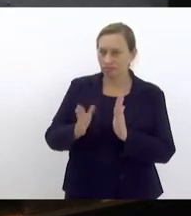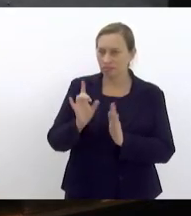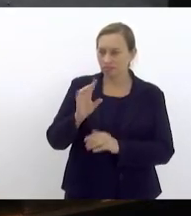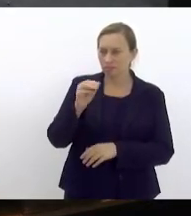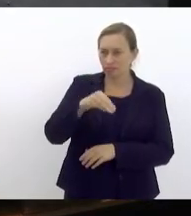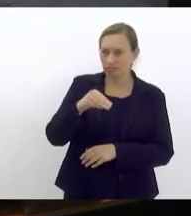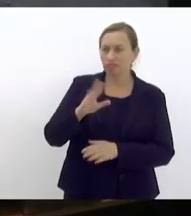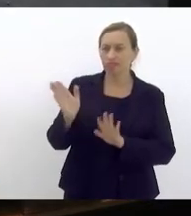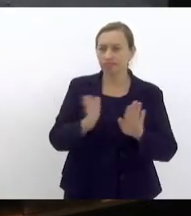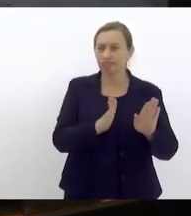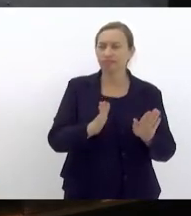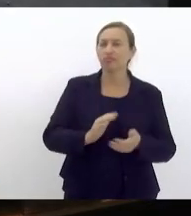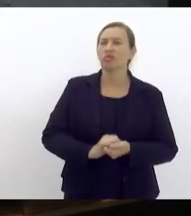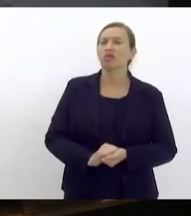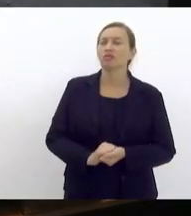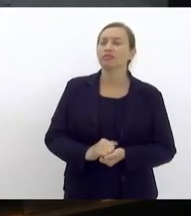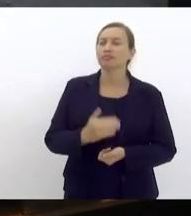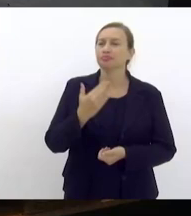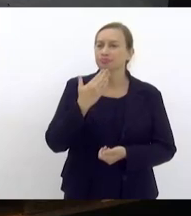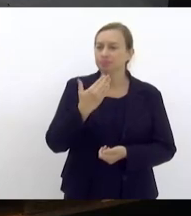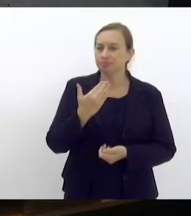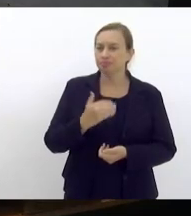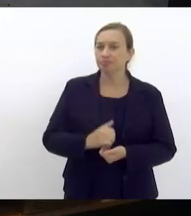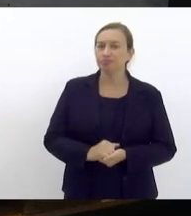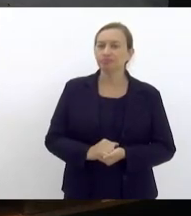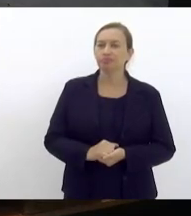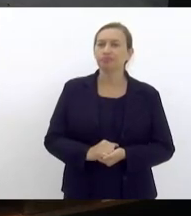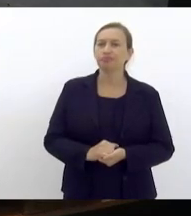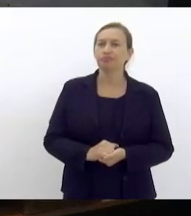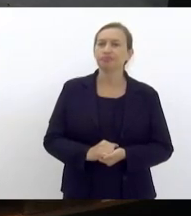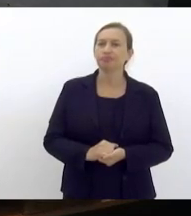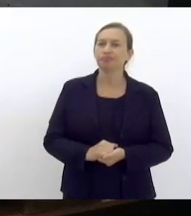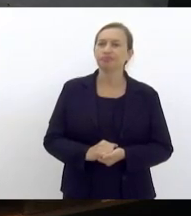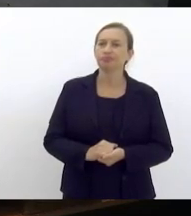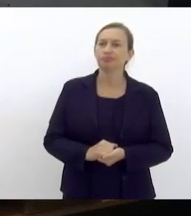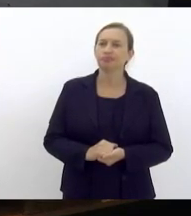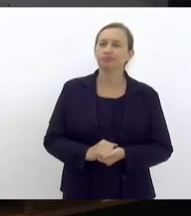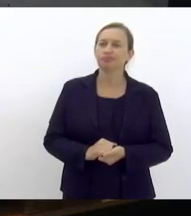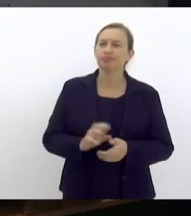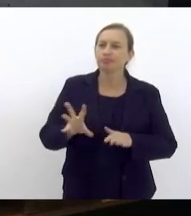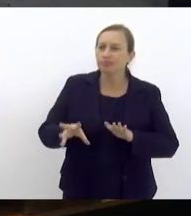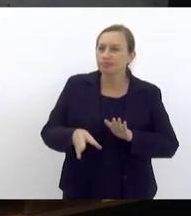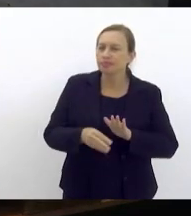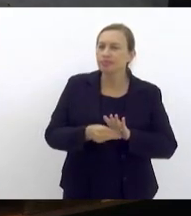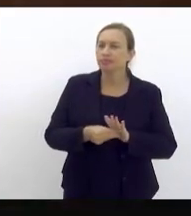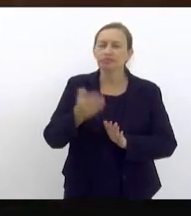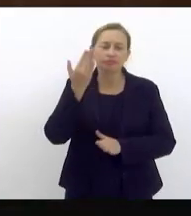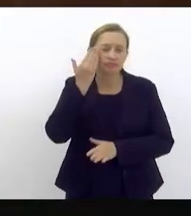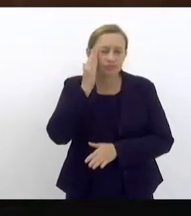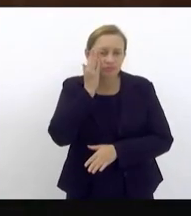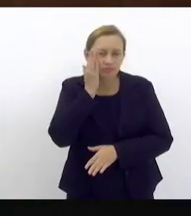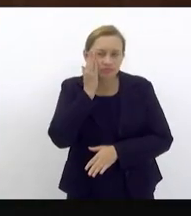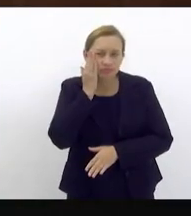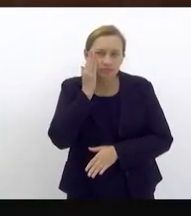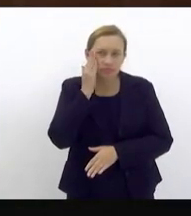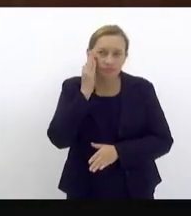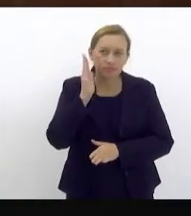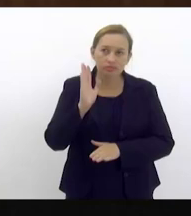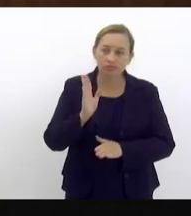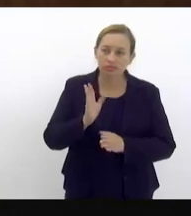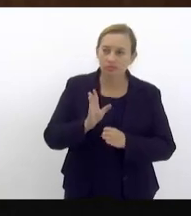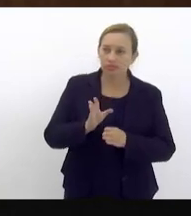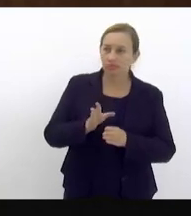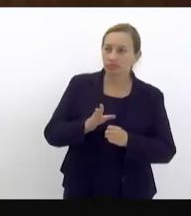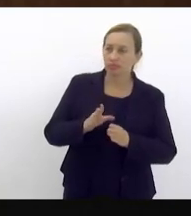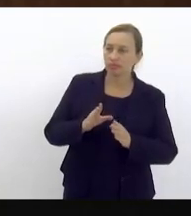eu só insisto na tese de que uma vez que a ementa eu entendo que a ementa ela Dá origem do